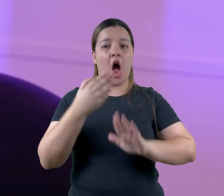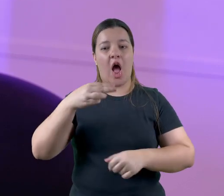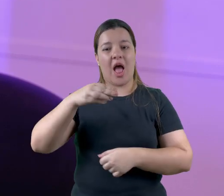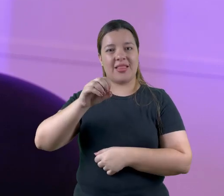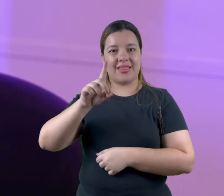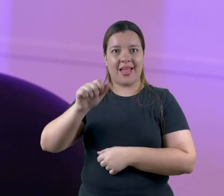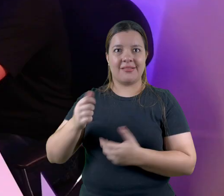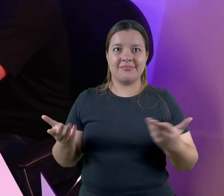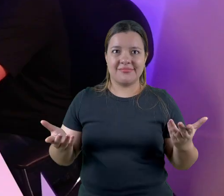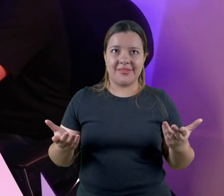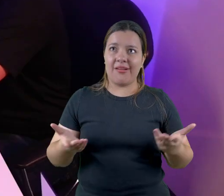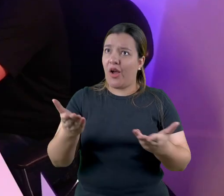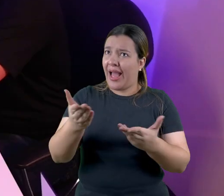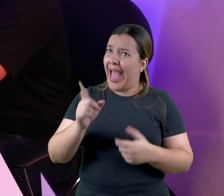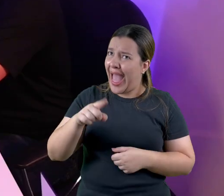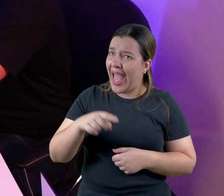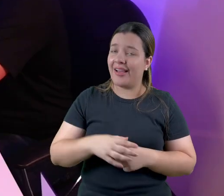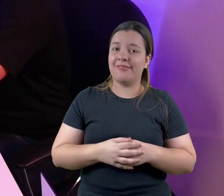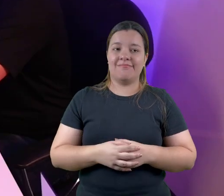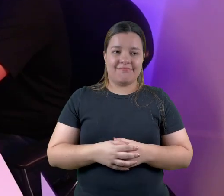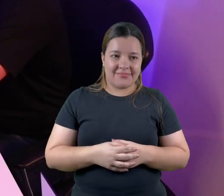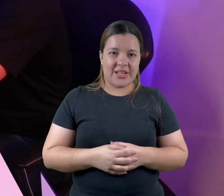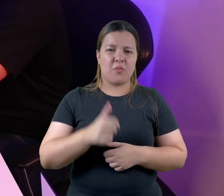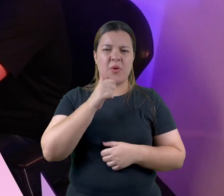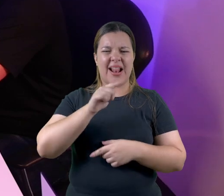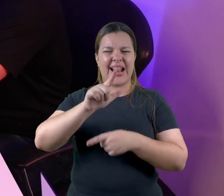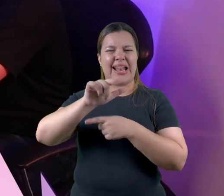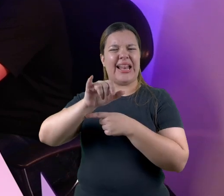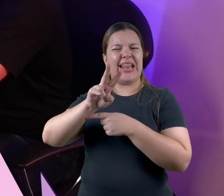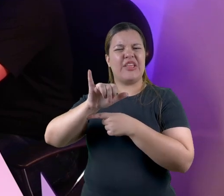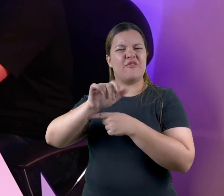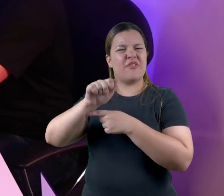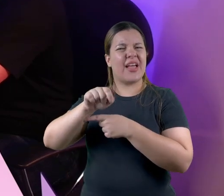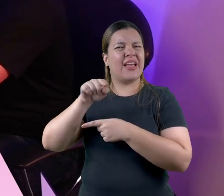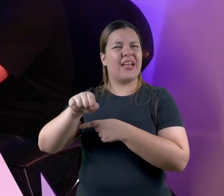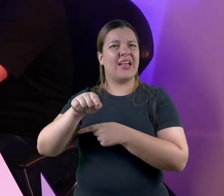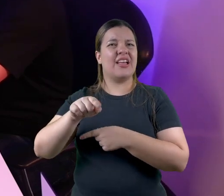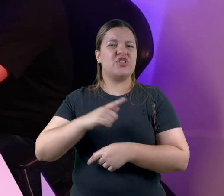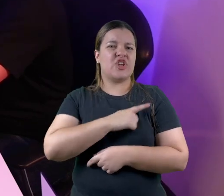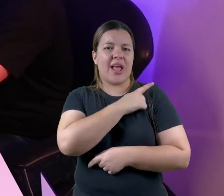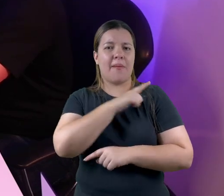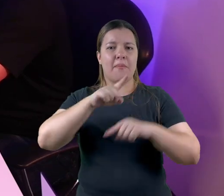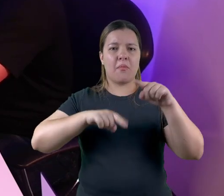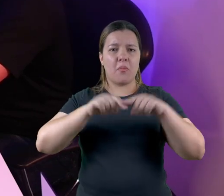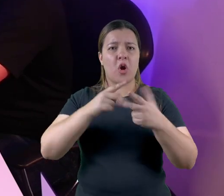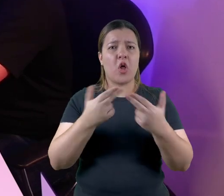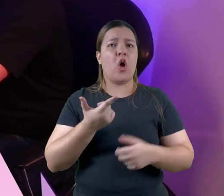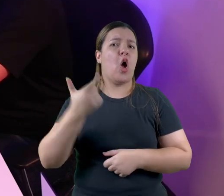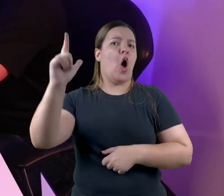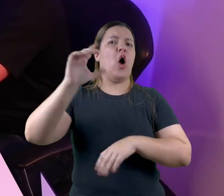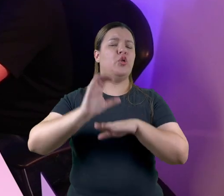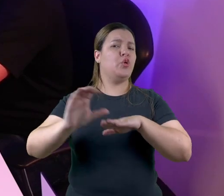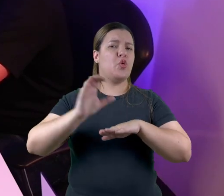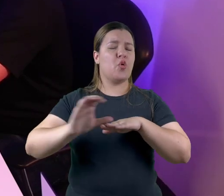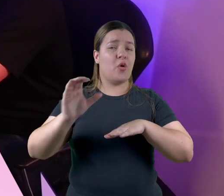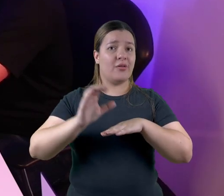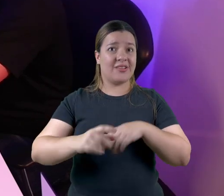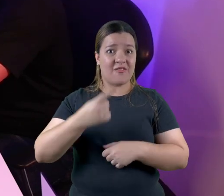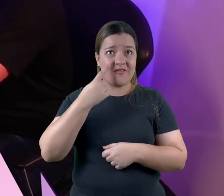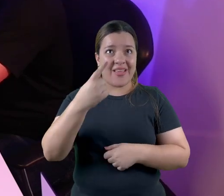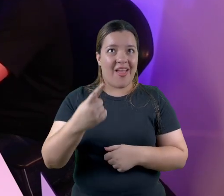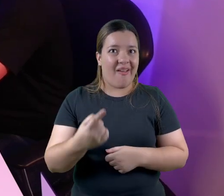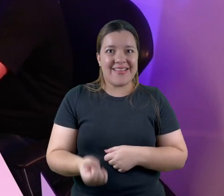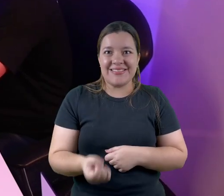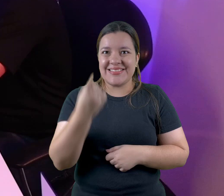Ah é Olha você vê a Lívia também acho que a Lívia de a nossa gerente de produto também é outra formação